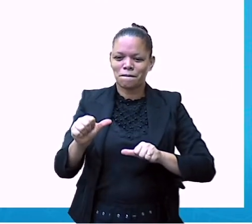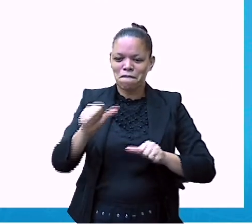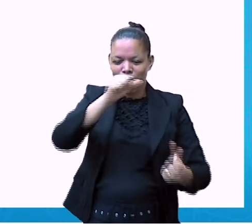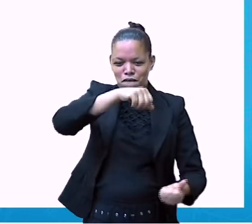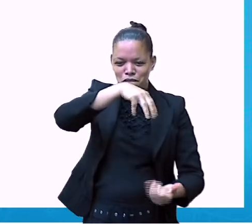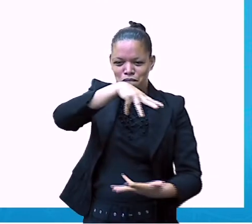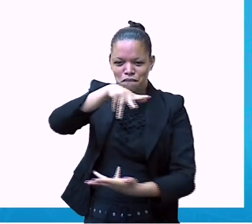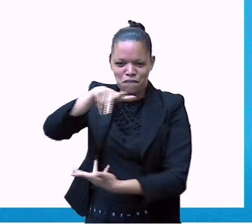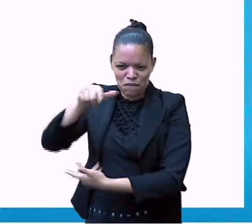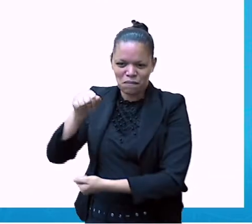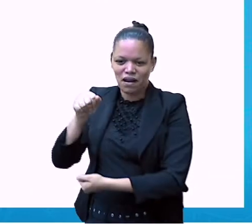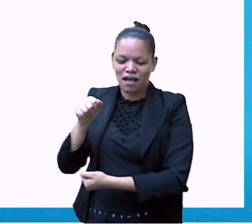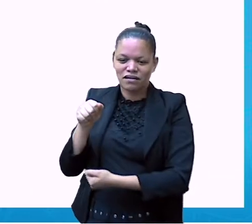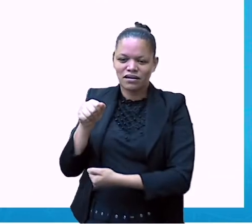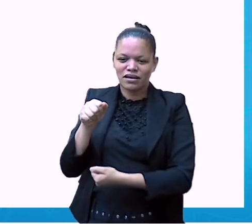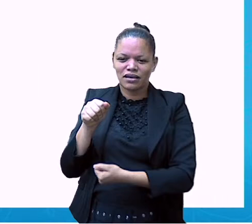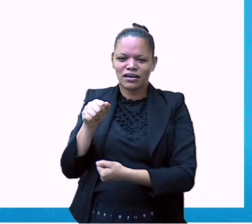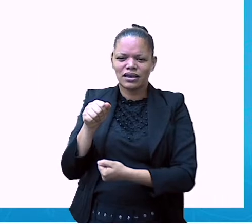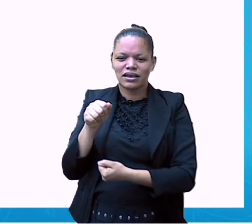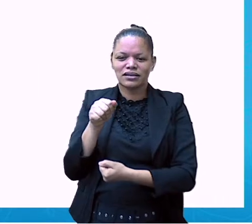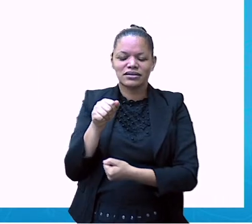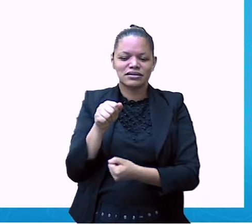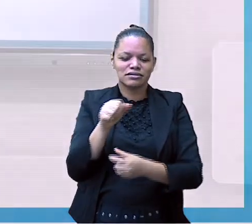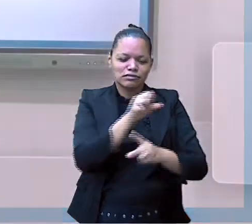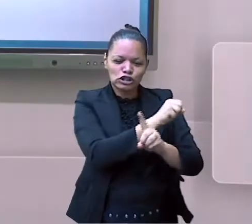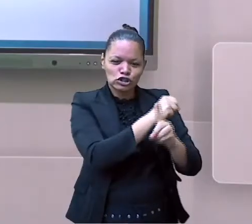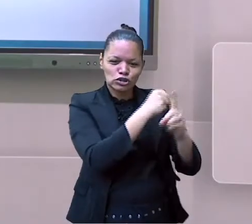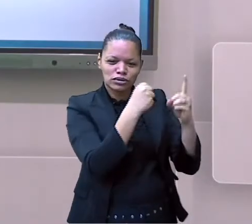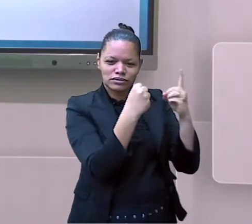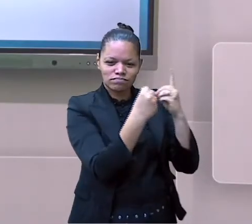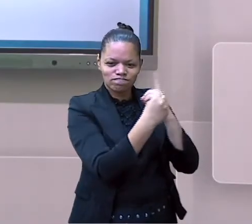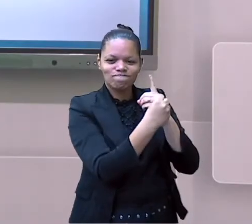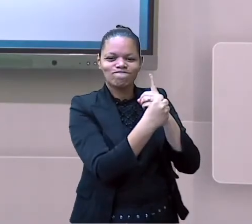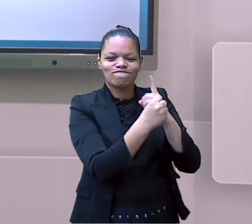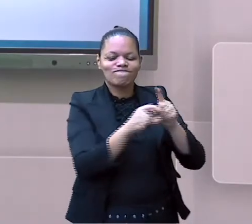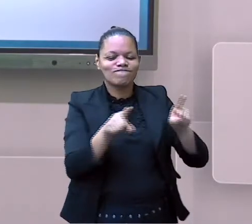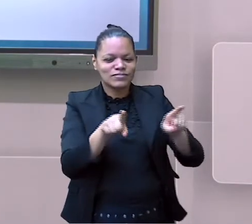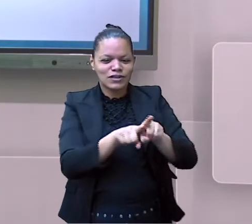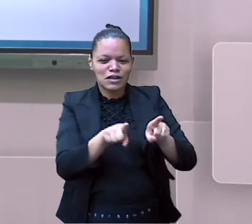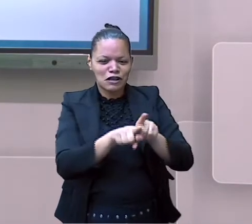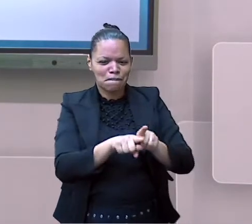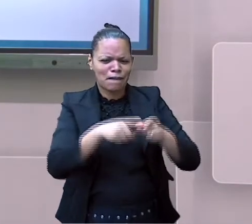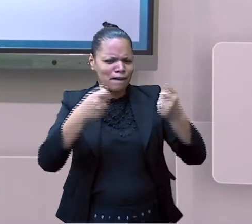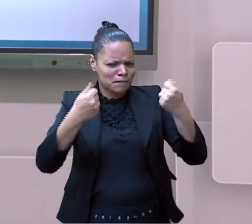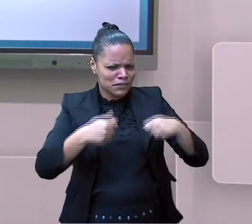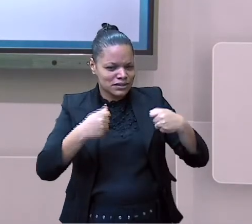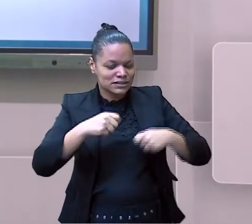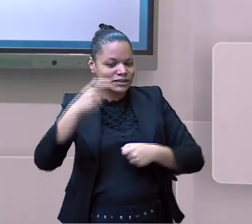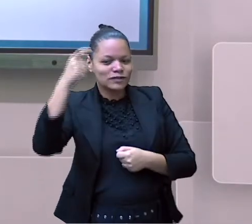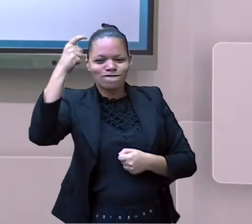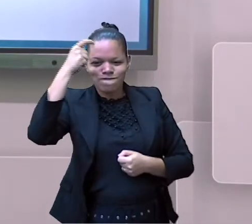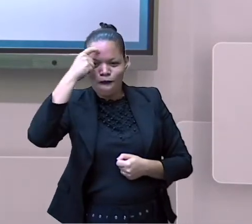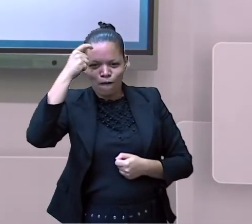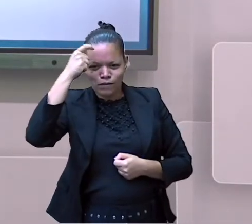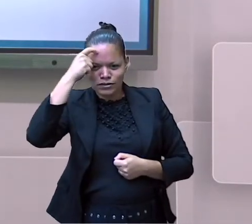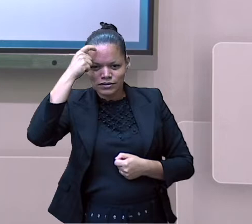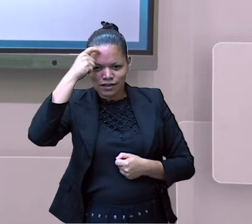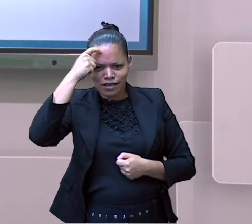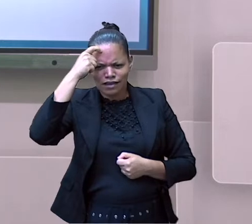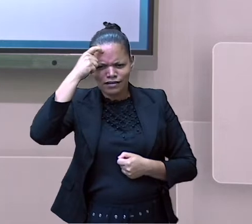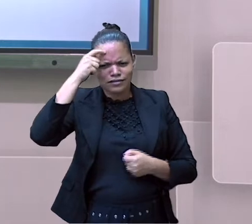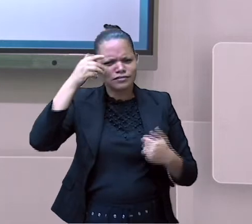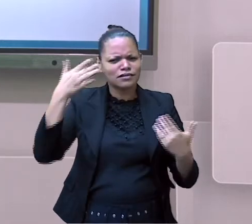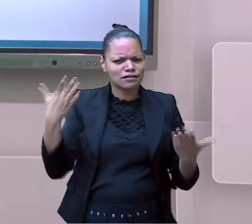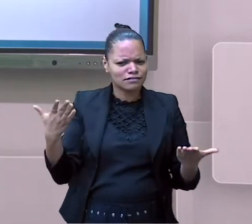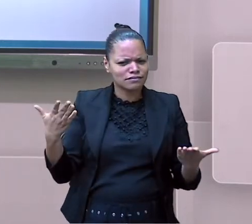também pessoal, mas eu também quero dar aqui a minha opinião. Eu acredito que o conhecimento